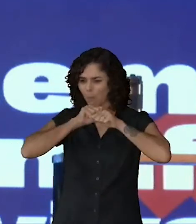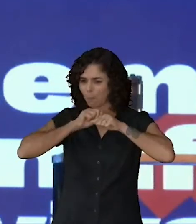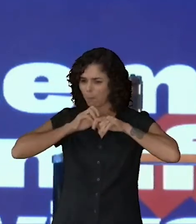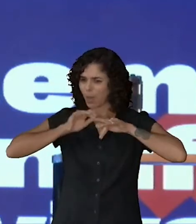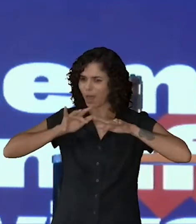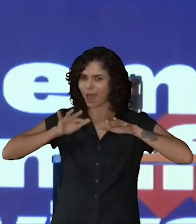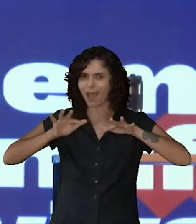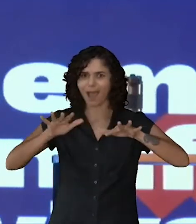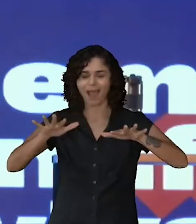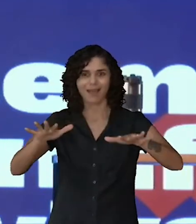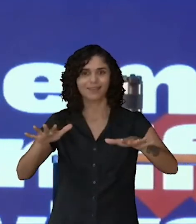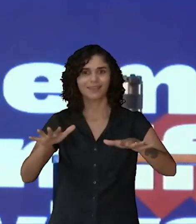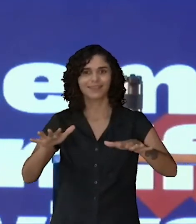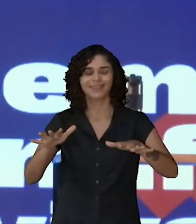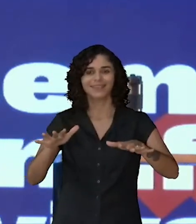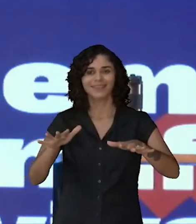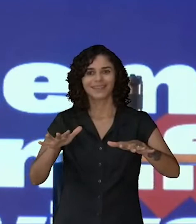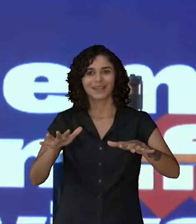efeito?